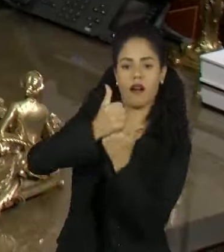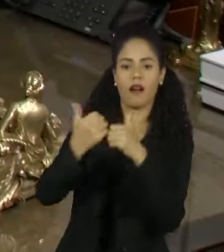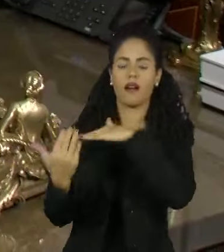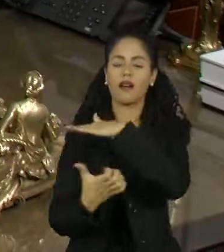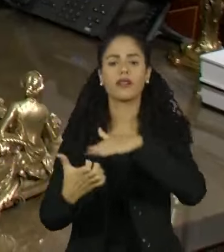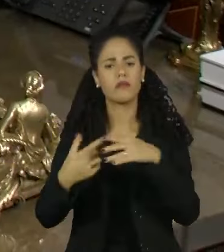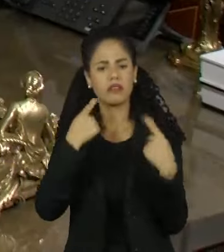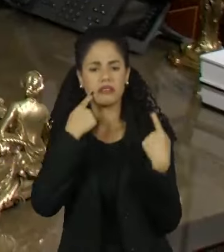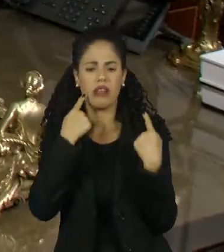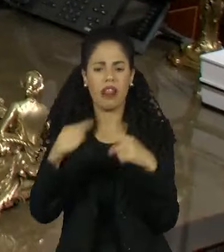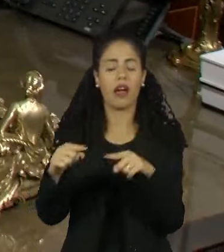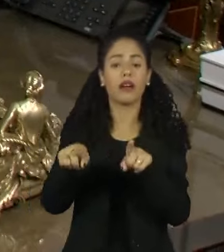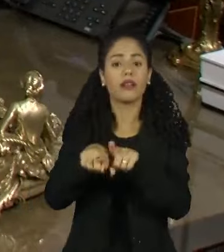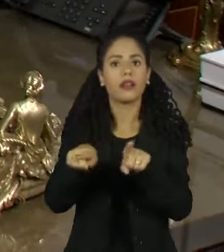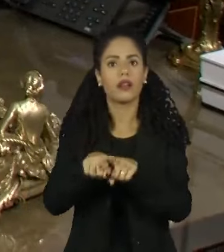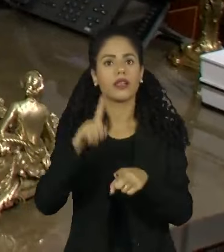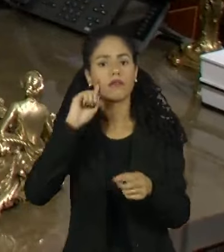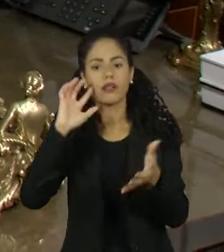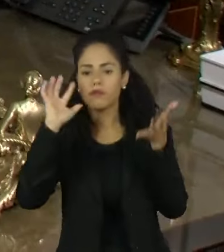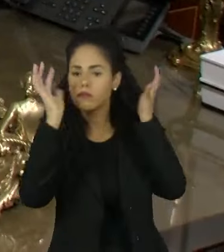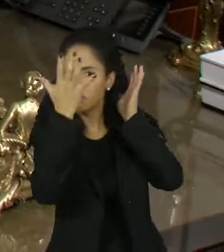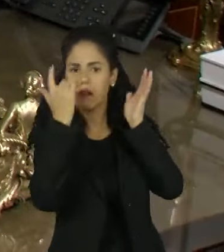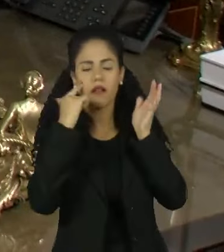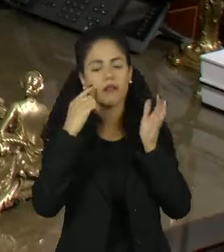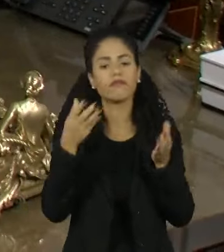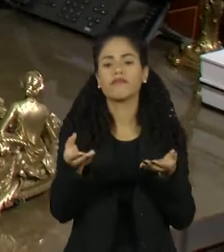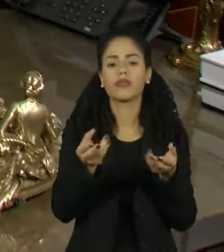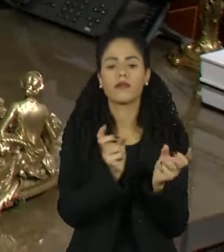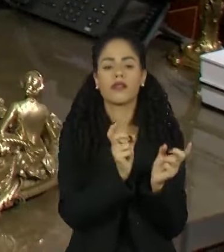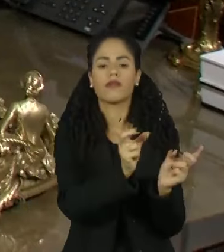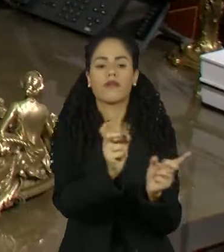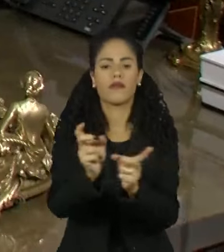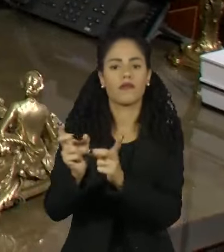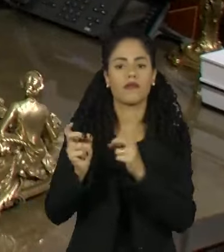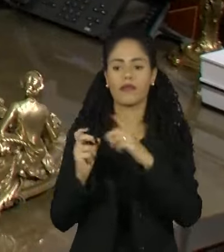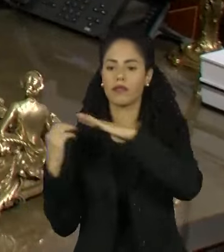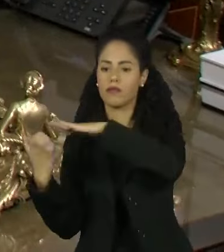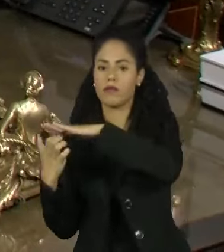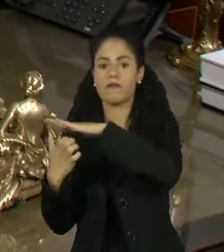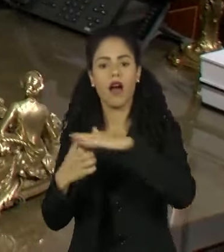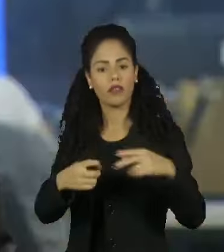polêmica. Milei recuou em parte e desobrigou a venda da estatal do petróleo.